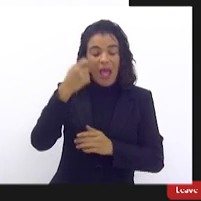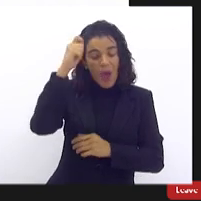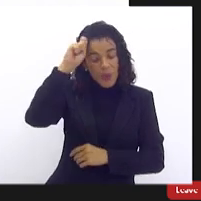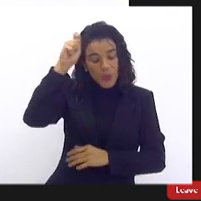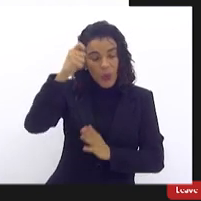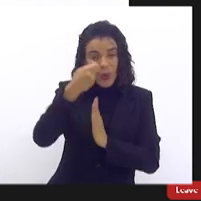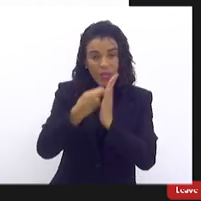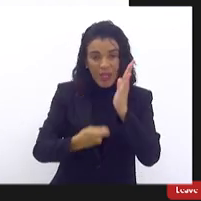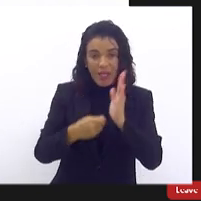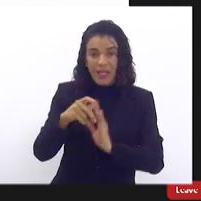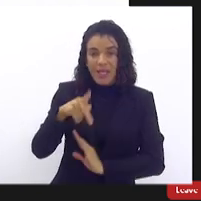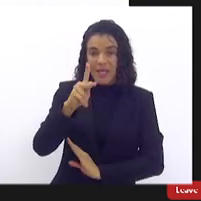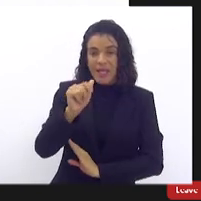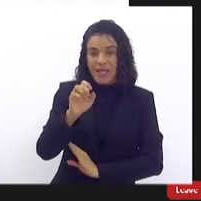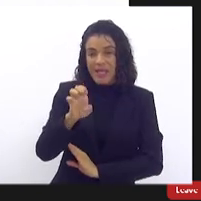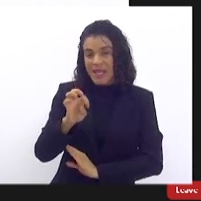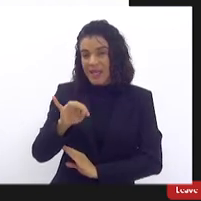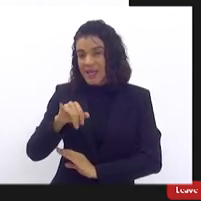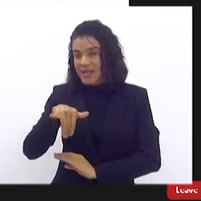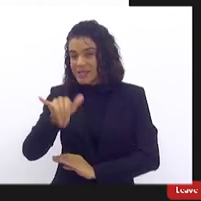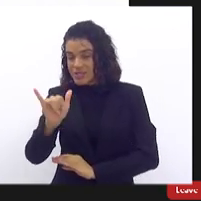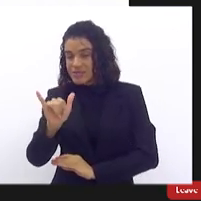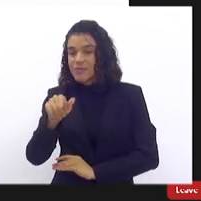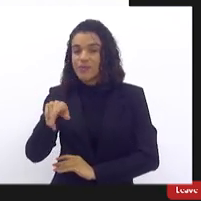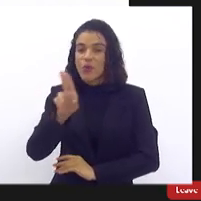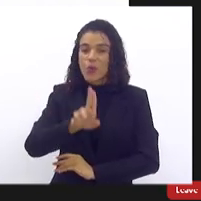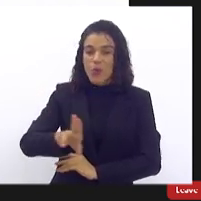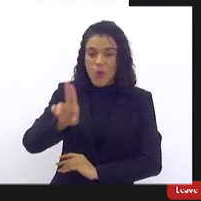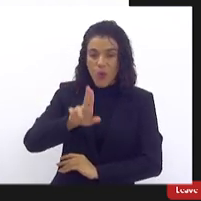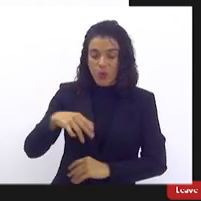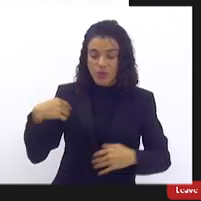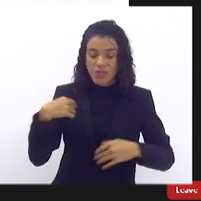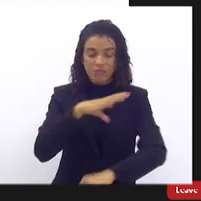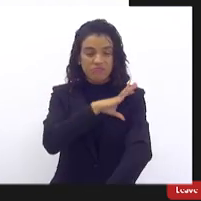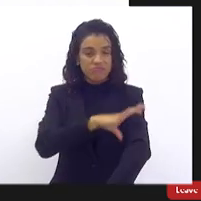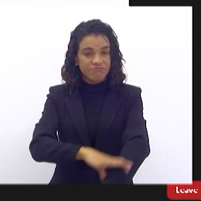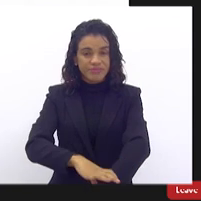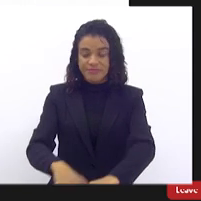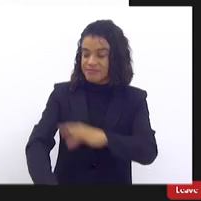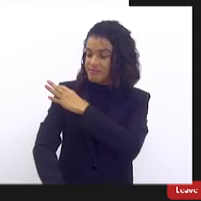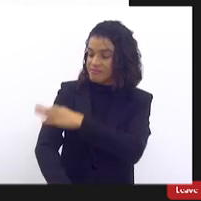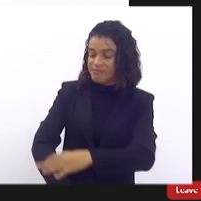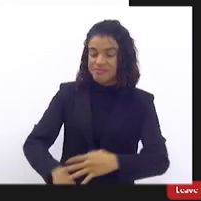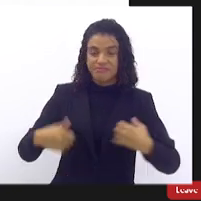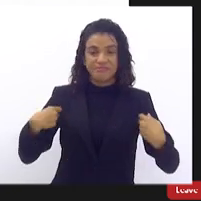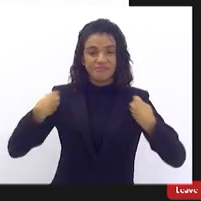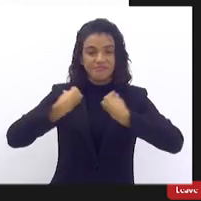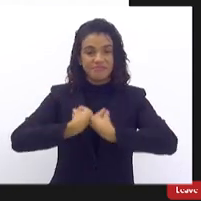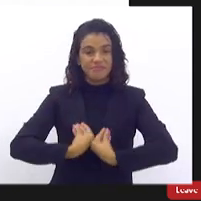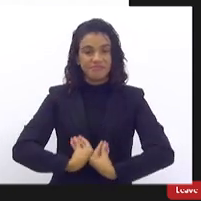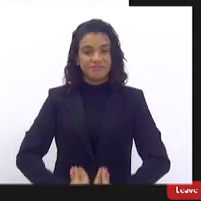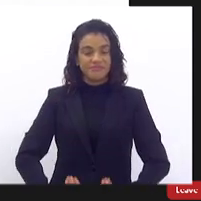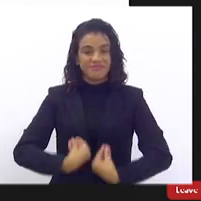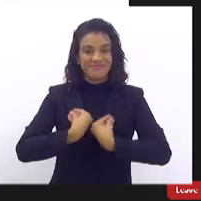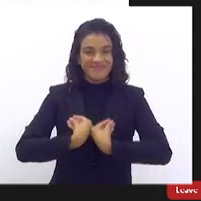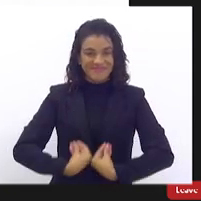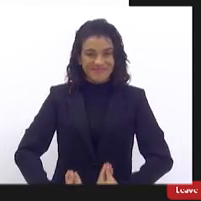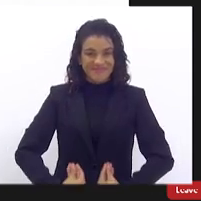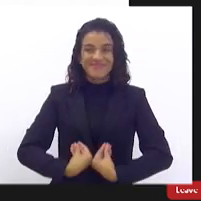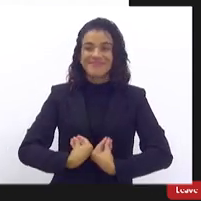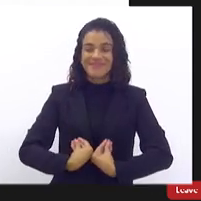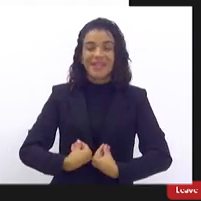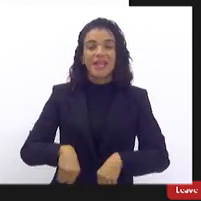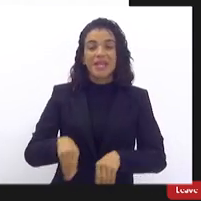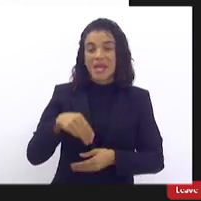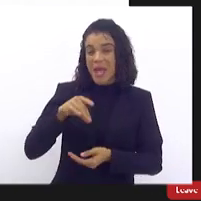o machismo usa, o sexismo usa jaleco, seria o sistema justificatório das diferenças de gênero, e